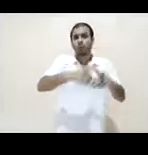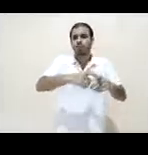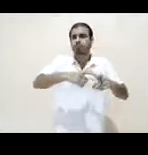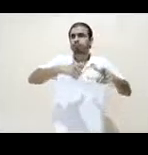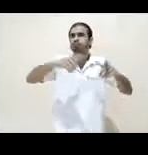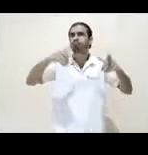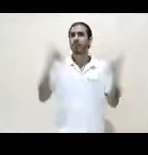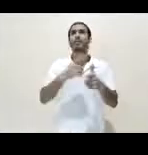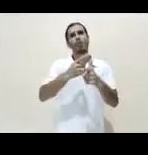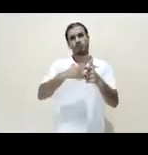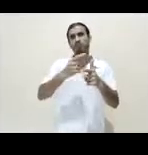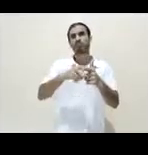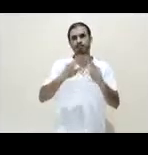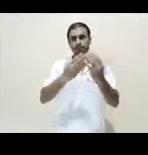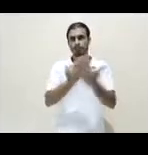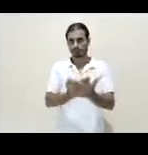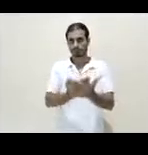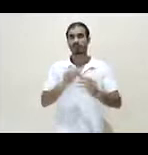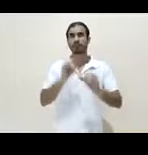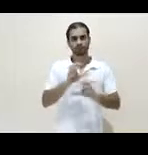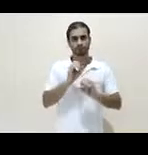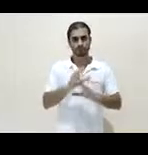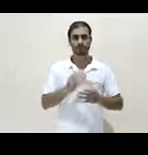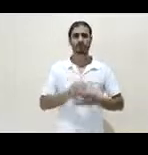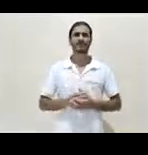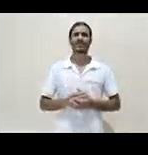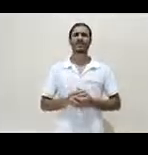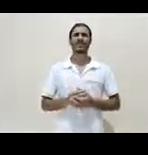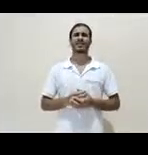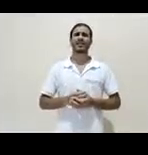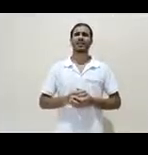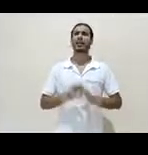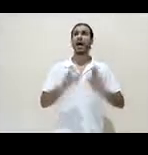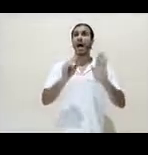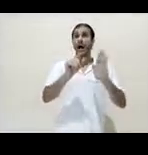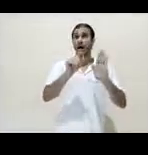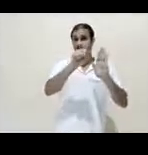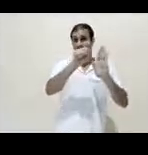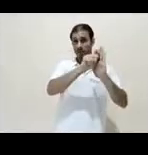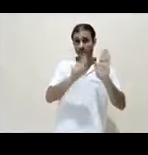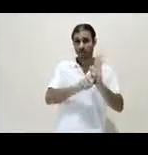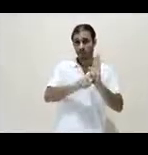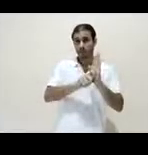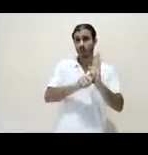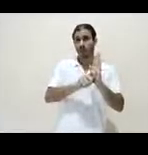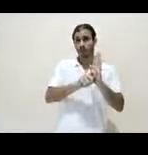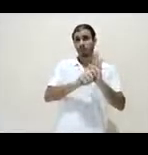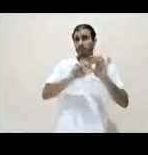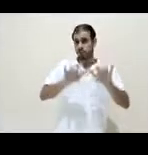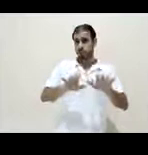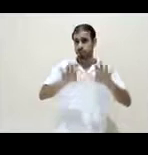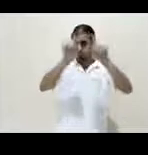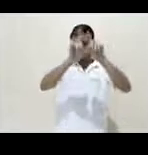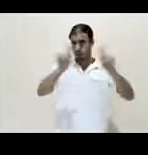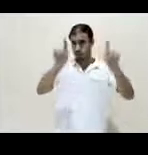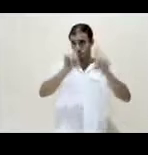E uma especificidade, né, da área de programação é que os nossos alunos, eles não vêm com esse